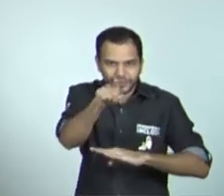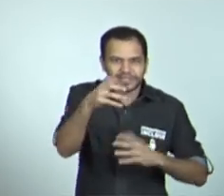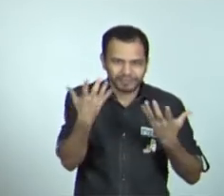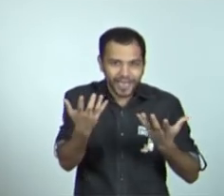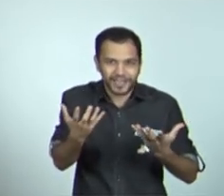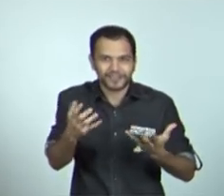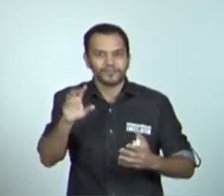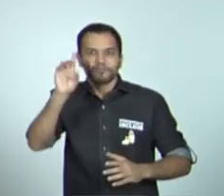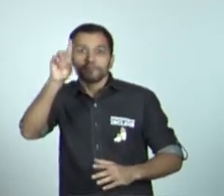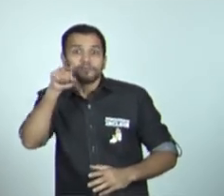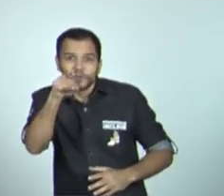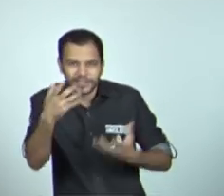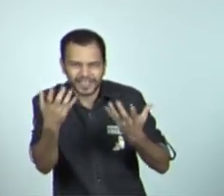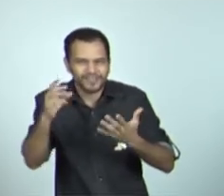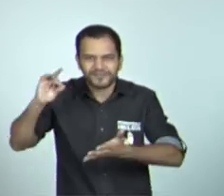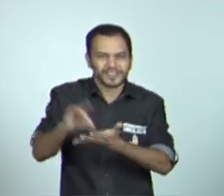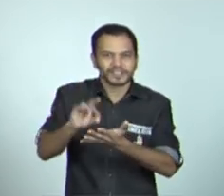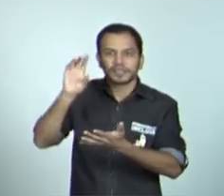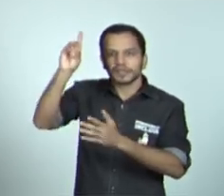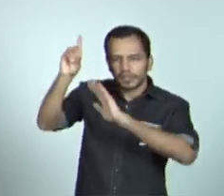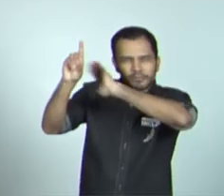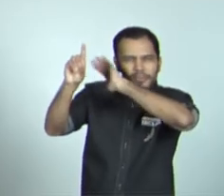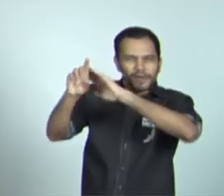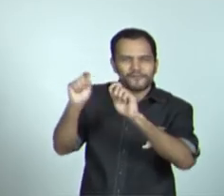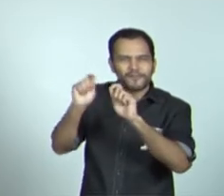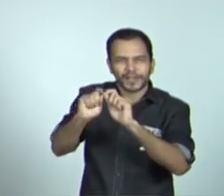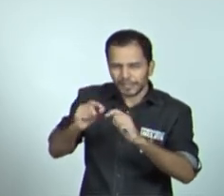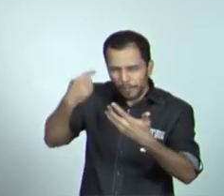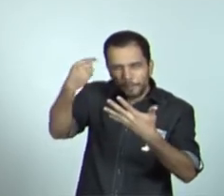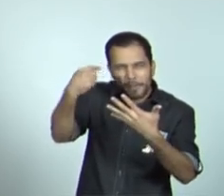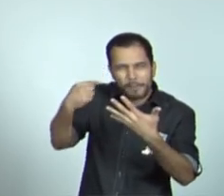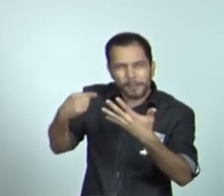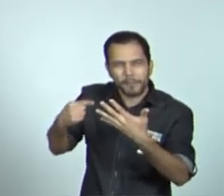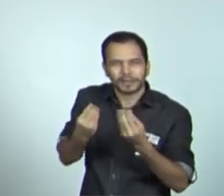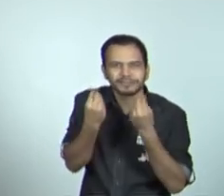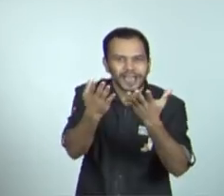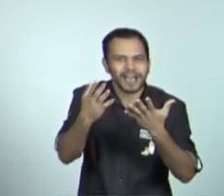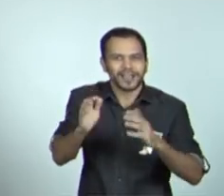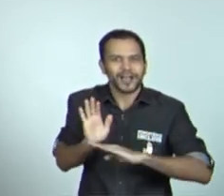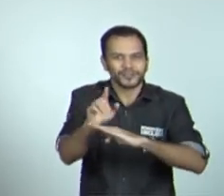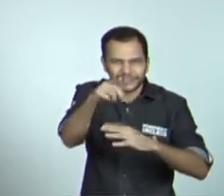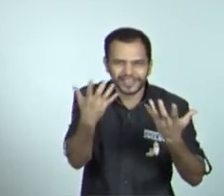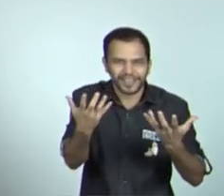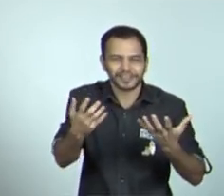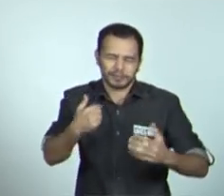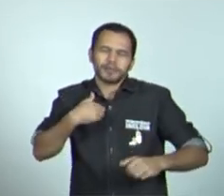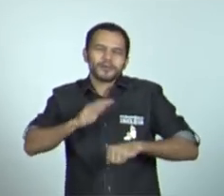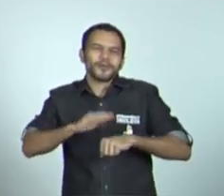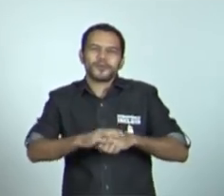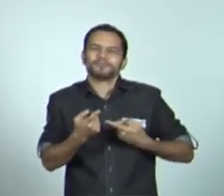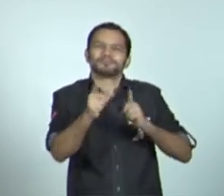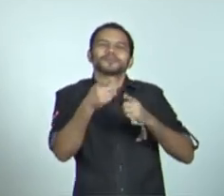se você realmente quer que deus faça uma obra completa assim na sua história pois eu queria te fazer um desafio agora